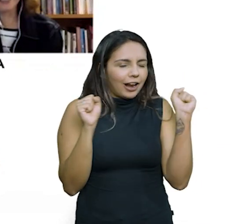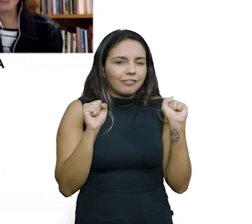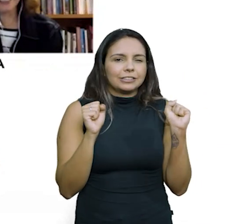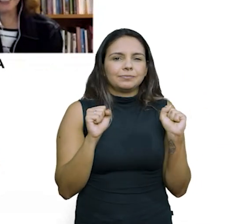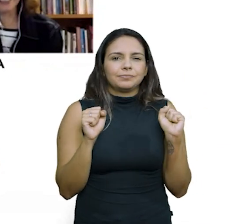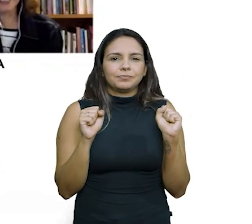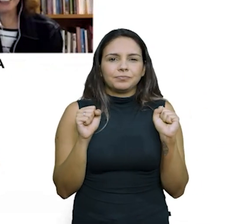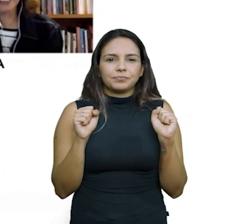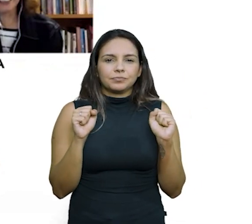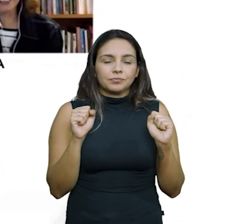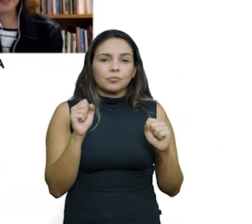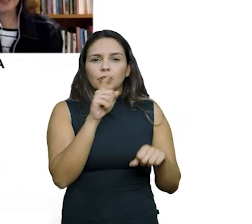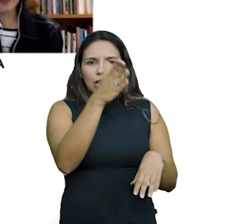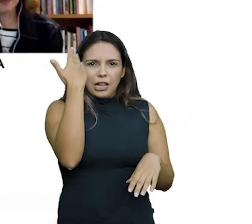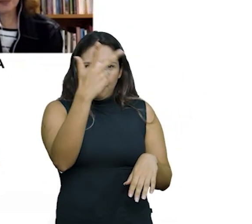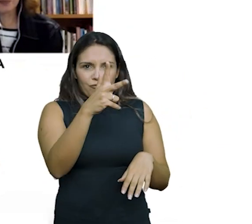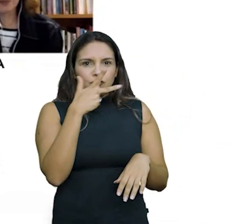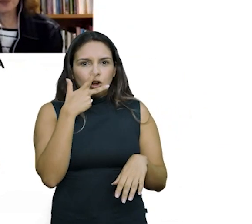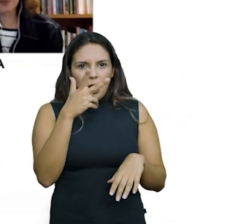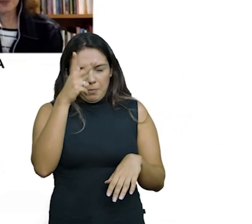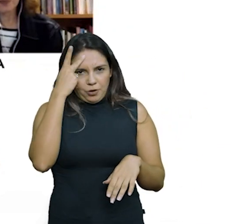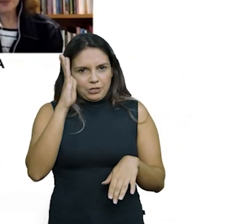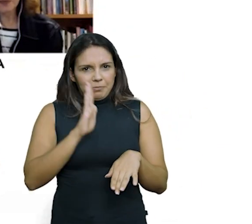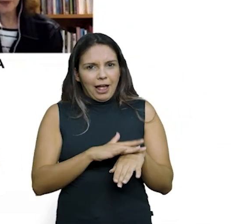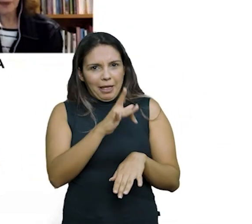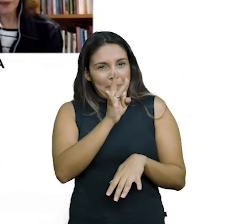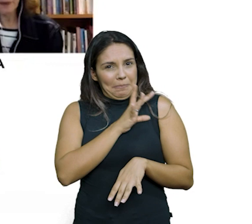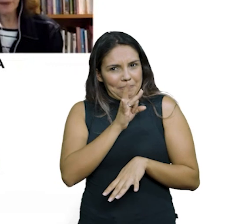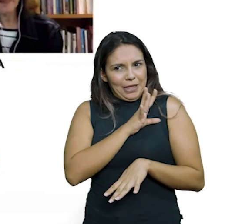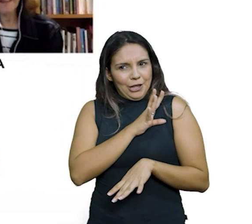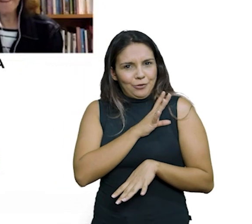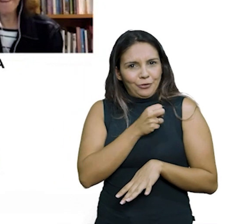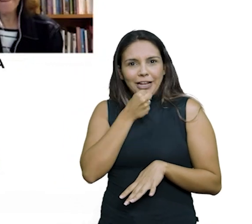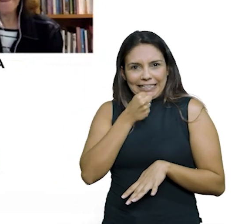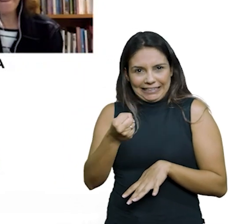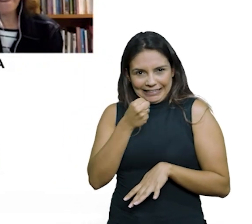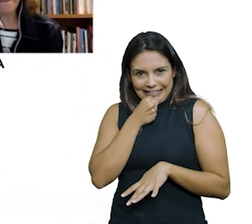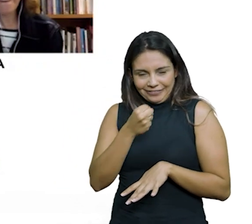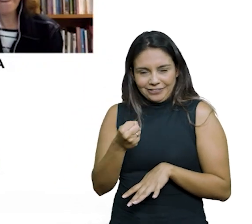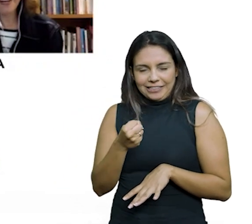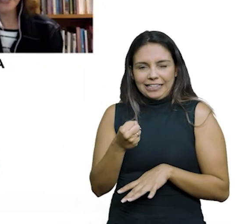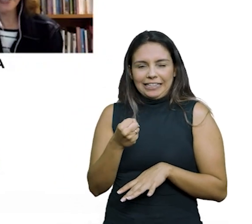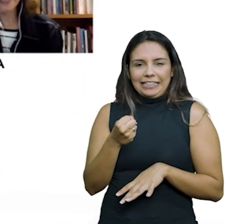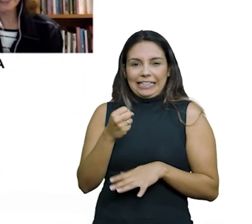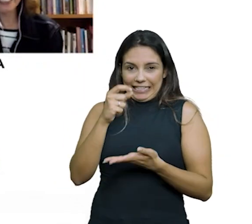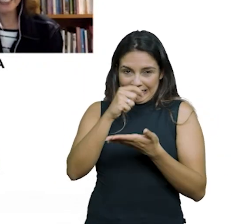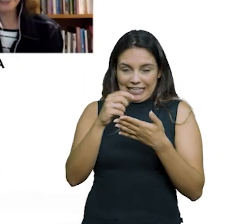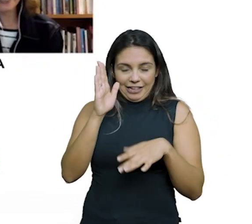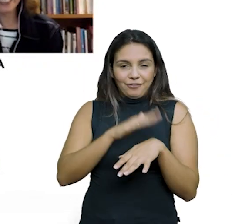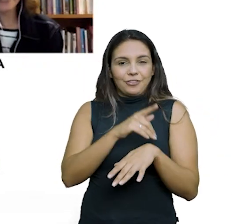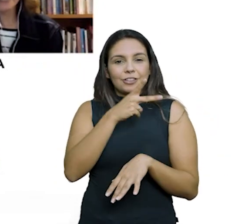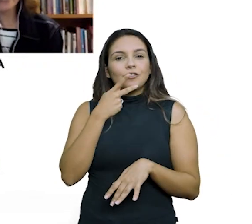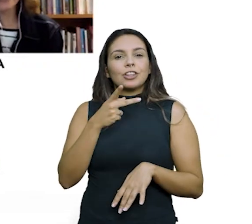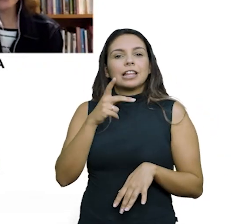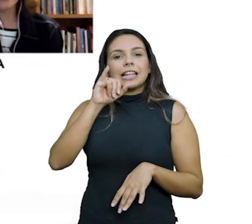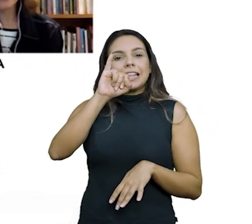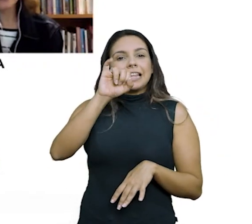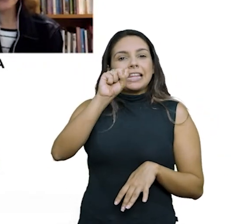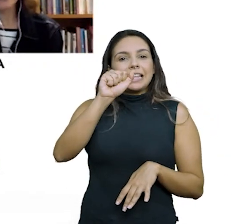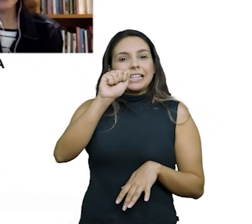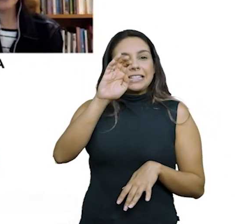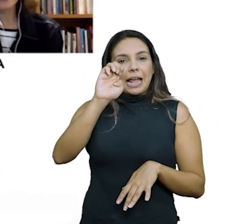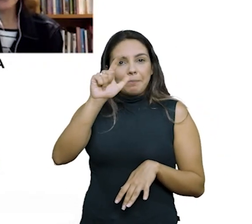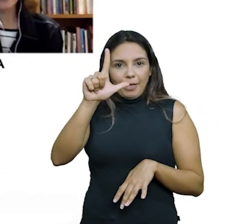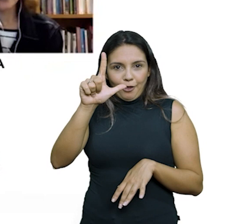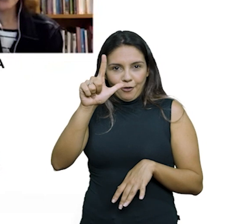você falando que a pessoa que mais te intimidou ao entrevistar, você falou que os escritores que mais te intimidavam, você disse que foi a